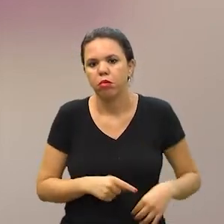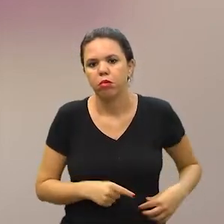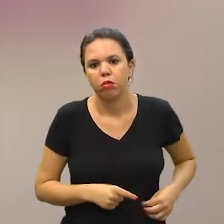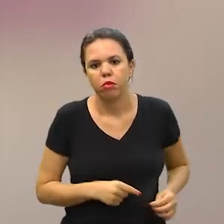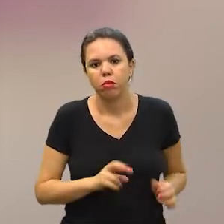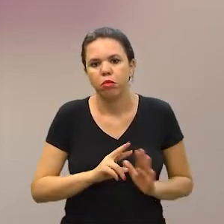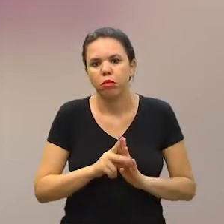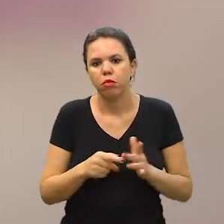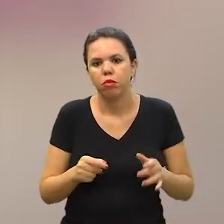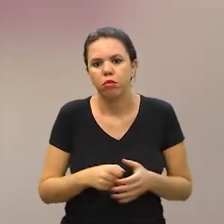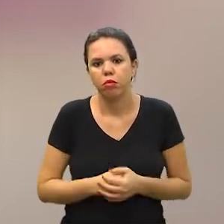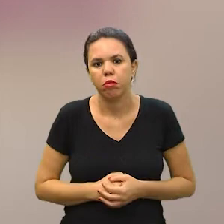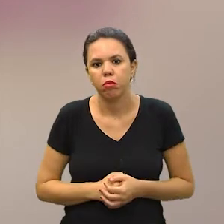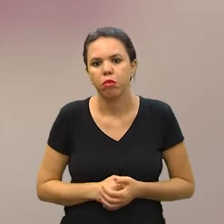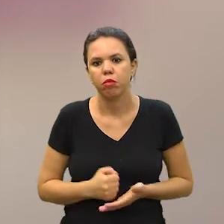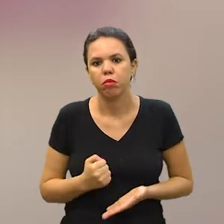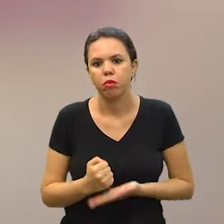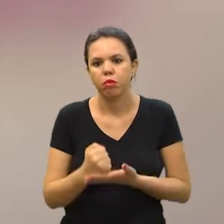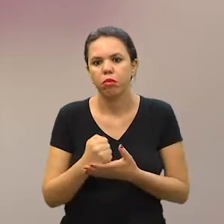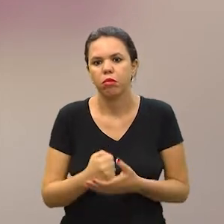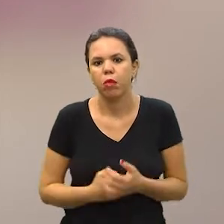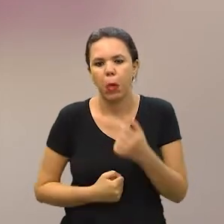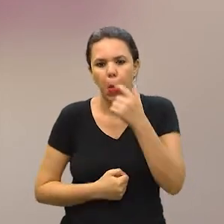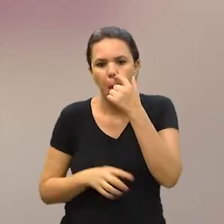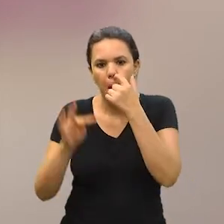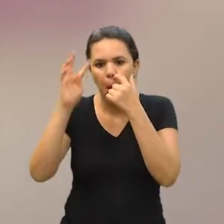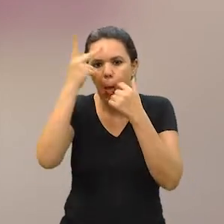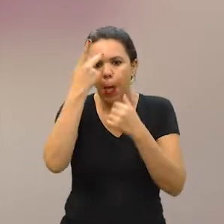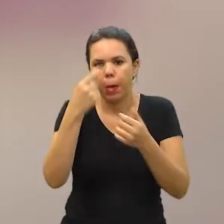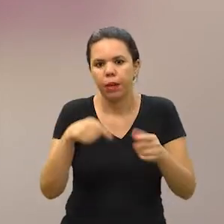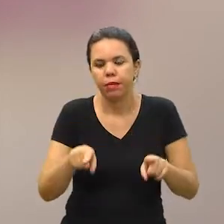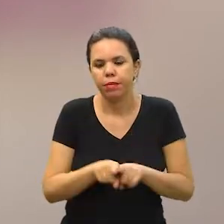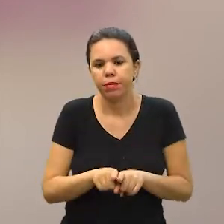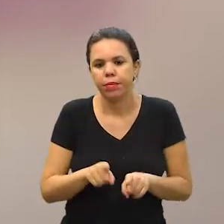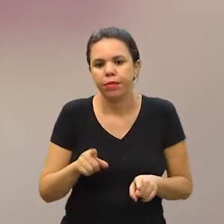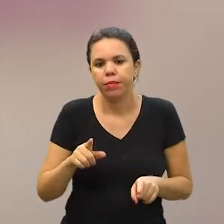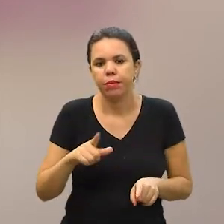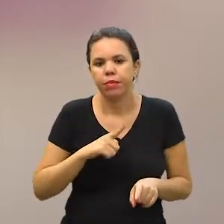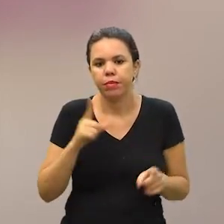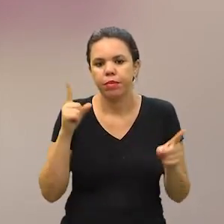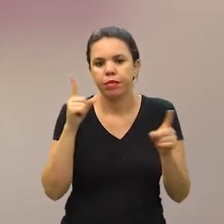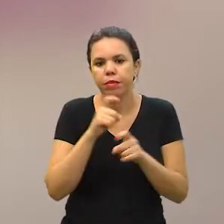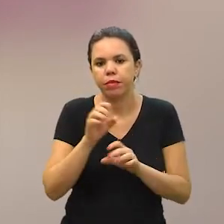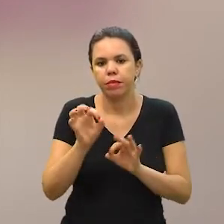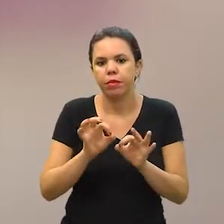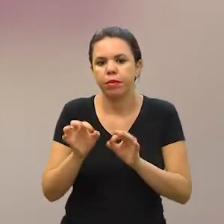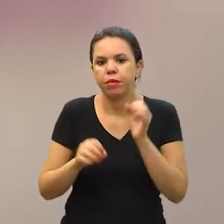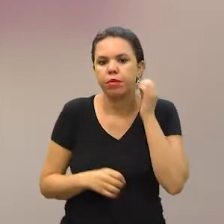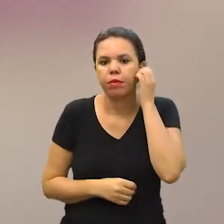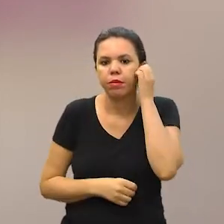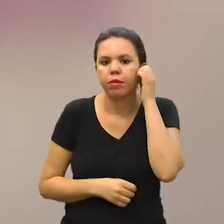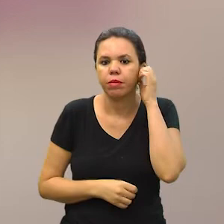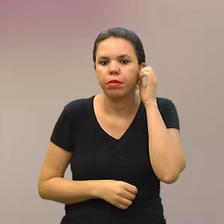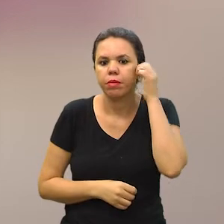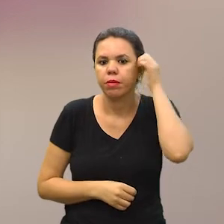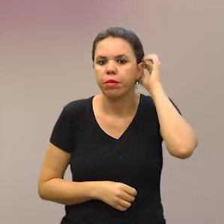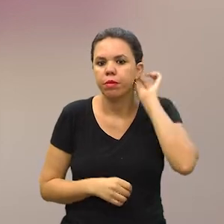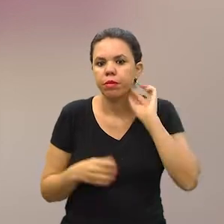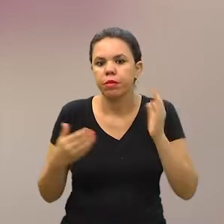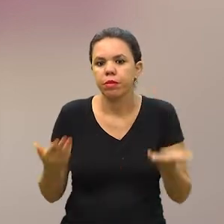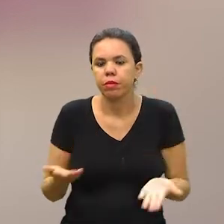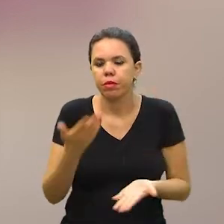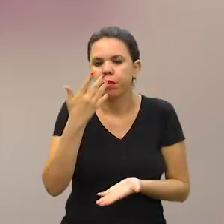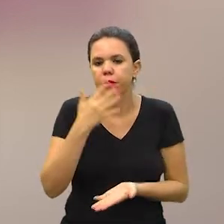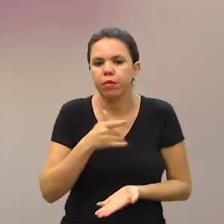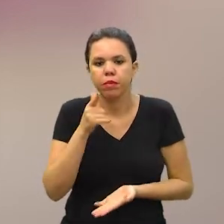horários, né? Várias questões que ajudam, porque no TDAH a gente também tem muito aquela dificuldade no planejamento. Então,